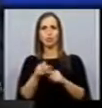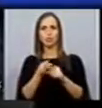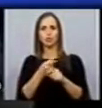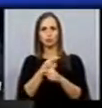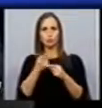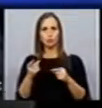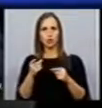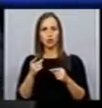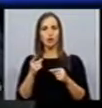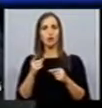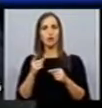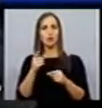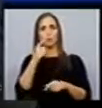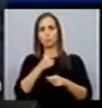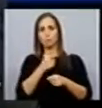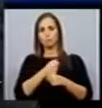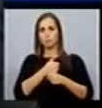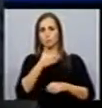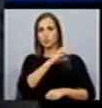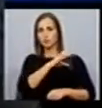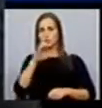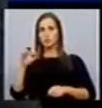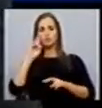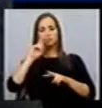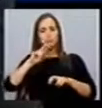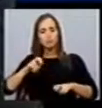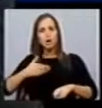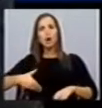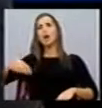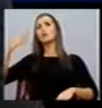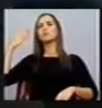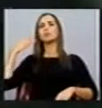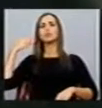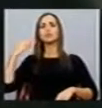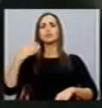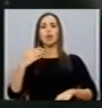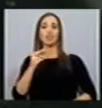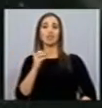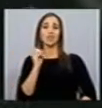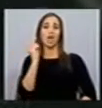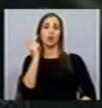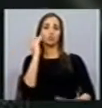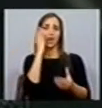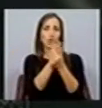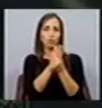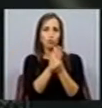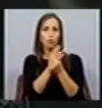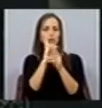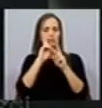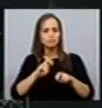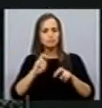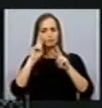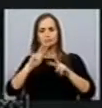aos arquivos da velhinha sonda Voyager 2, arquivos de há 30 anos. E então, quando começaram a olhar